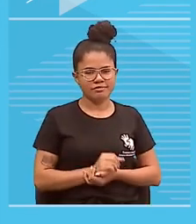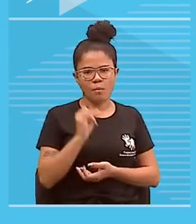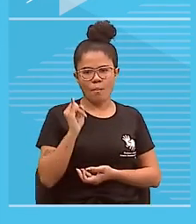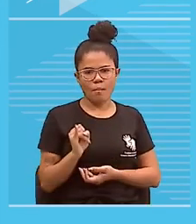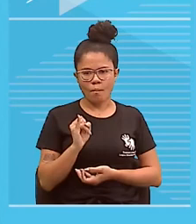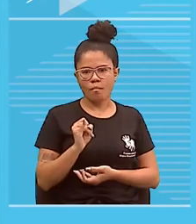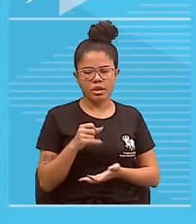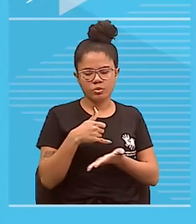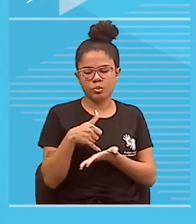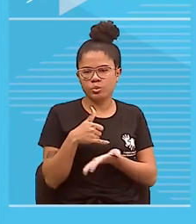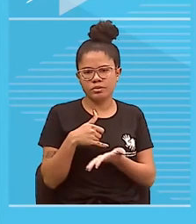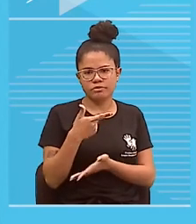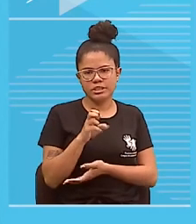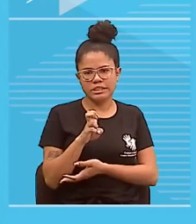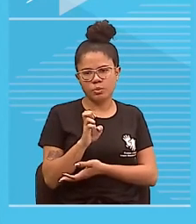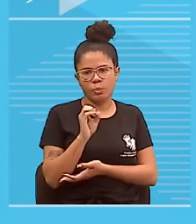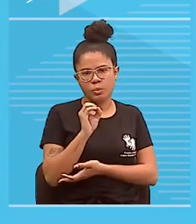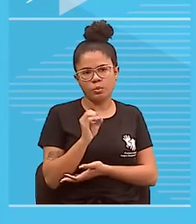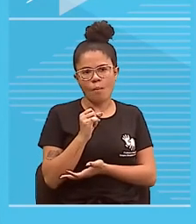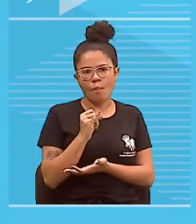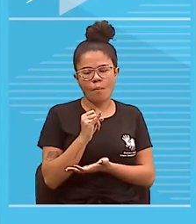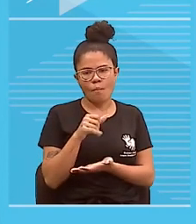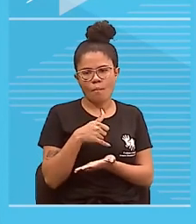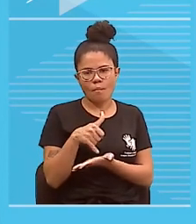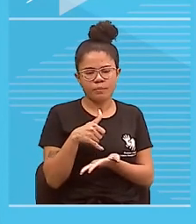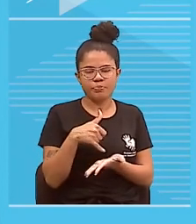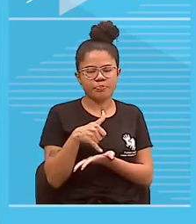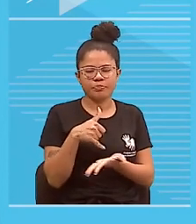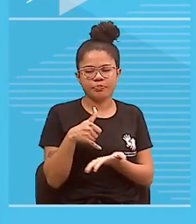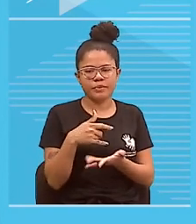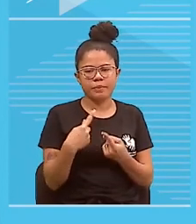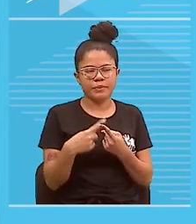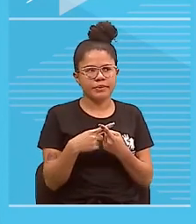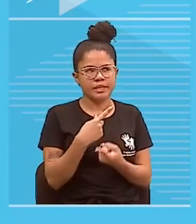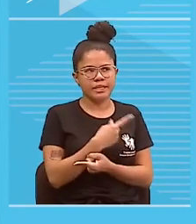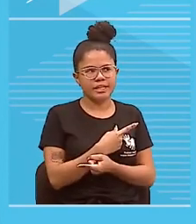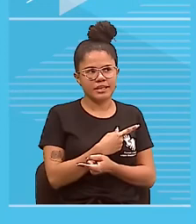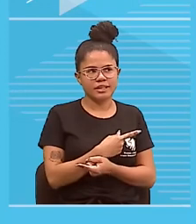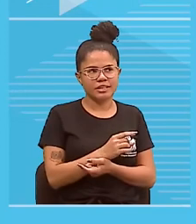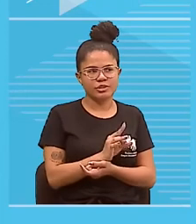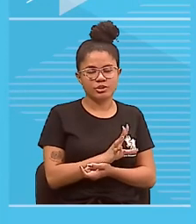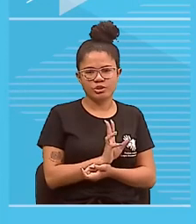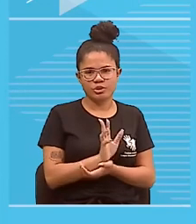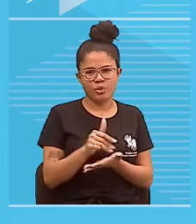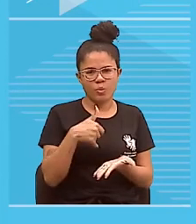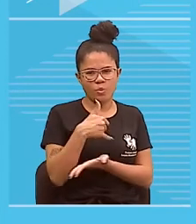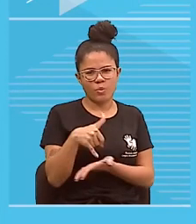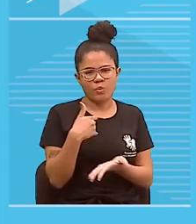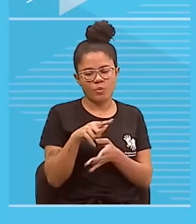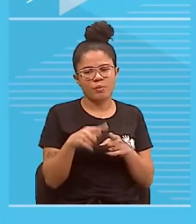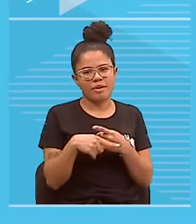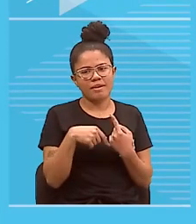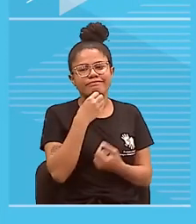gordura O que é creme de leite já tá dizendo FIES só costura Mas é